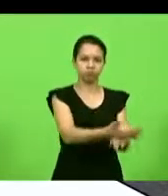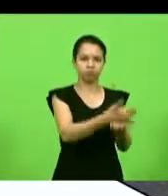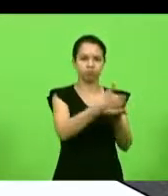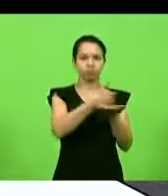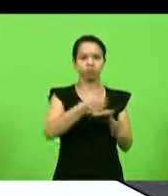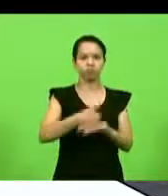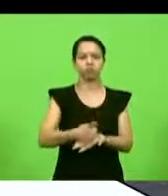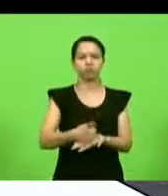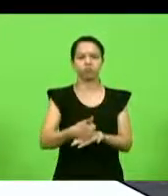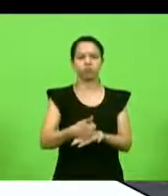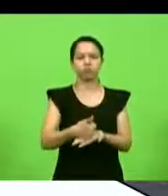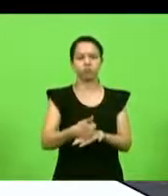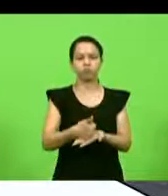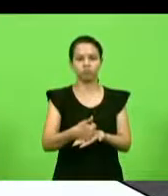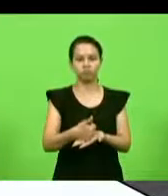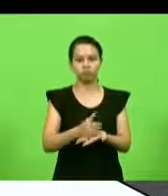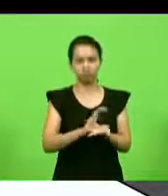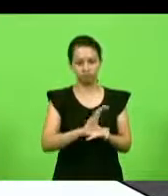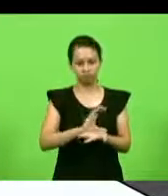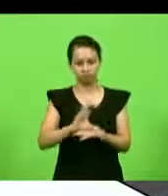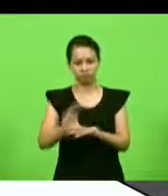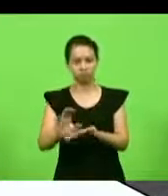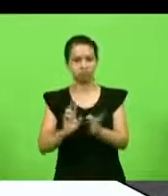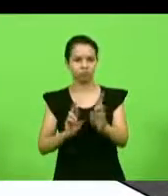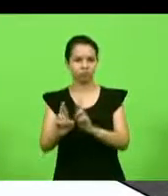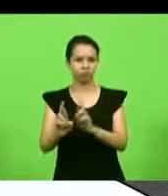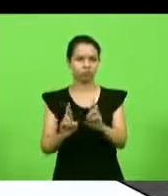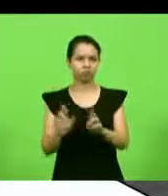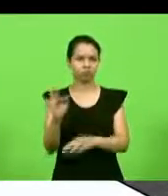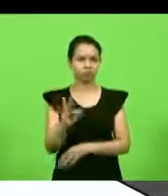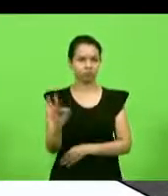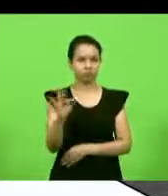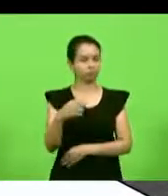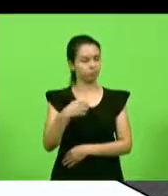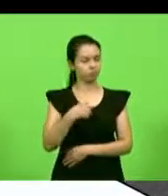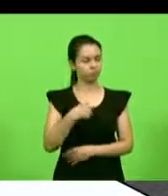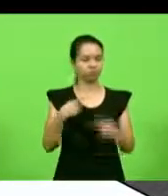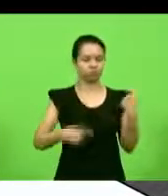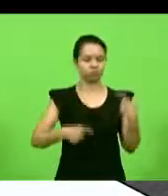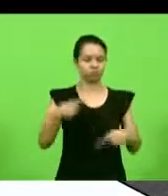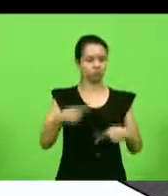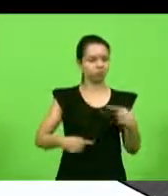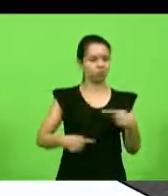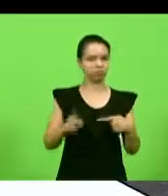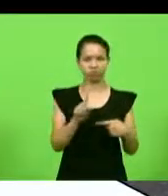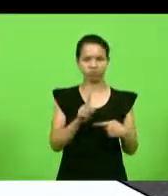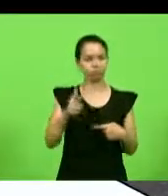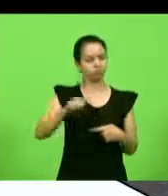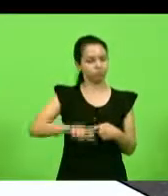Ter que colocar nas rodovias federais. Não discuto, mais uma vez vou dizer.